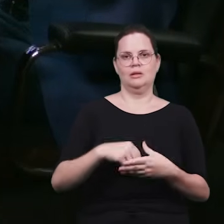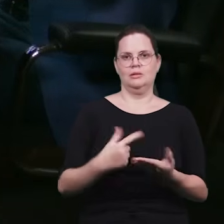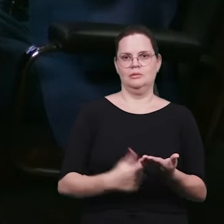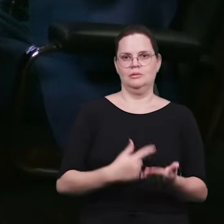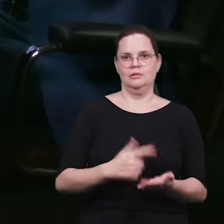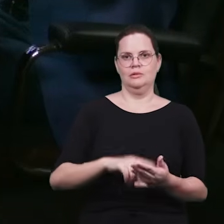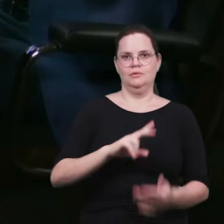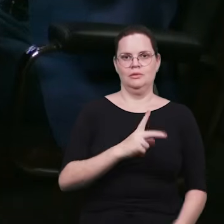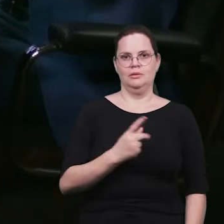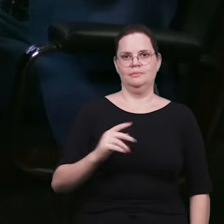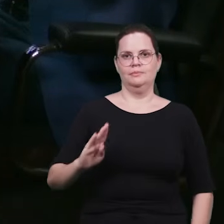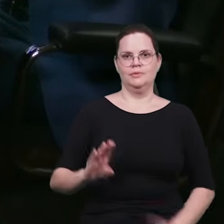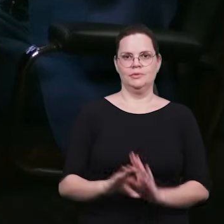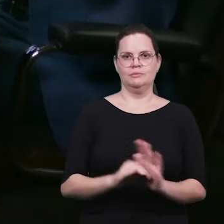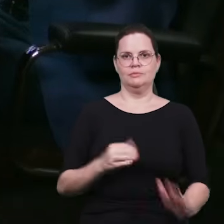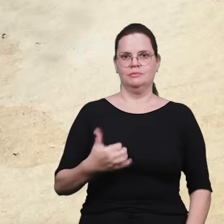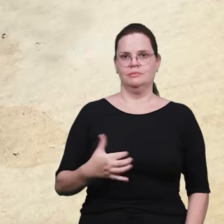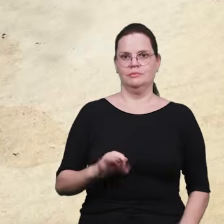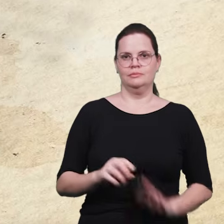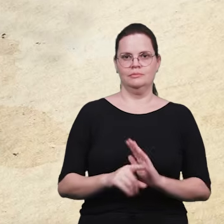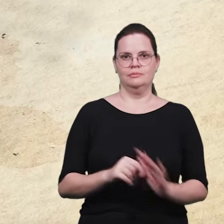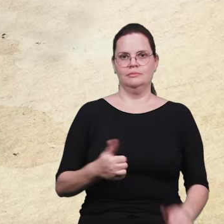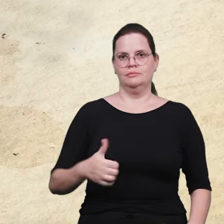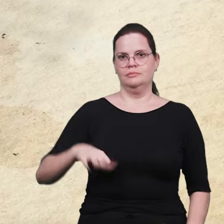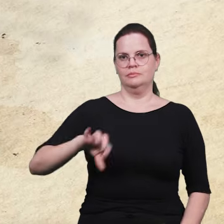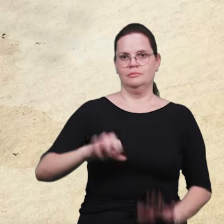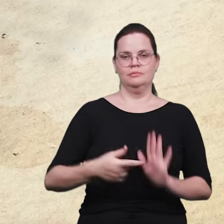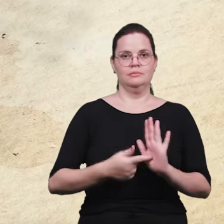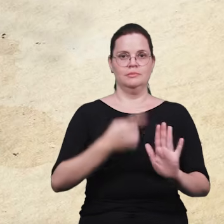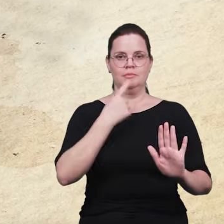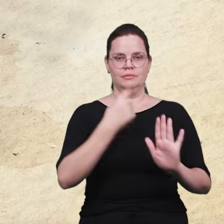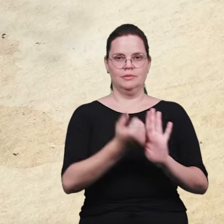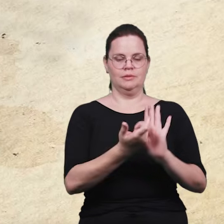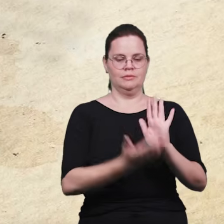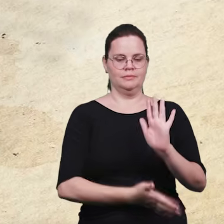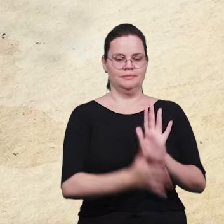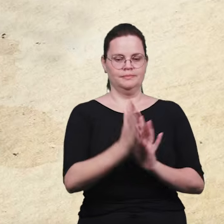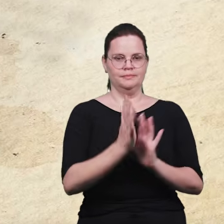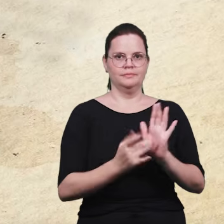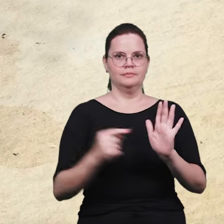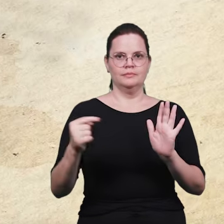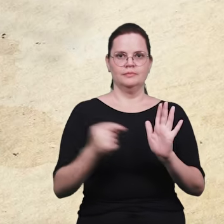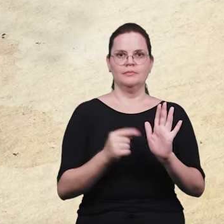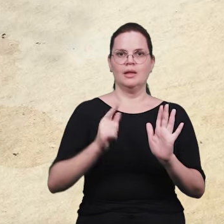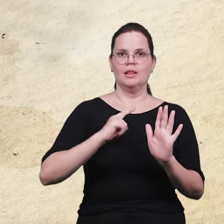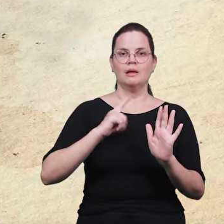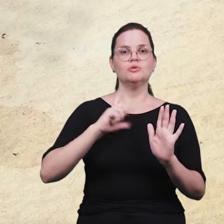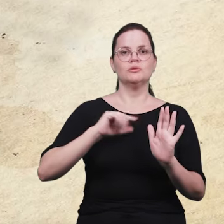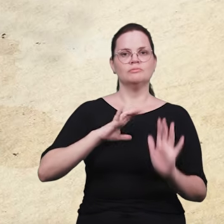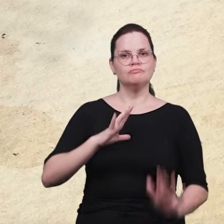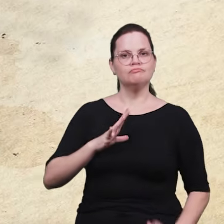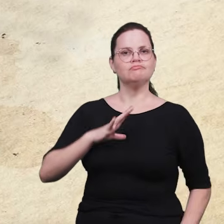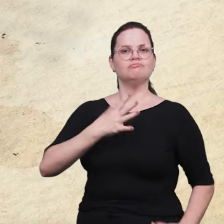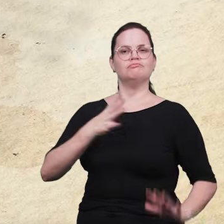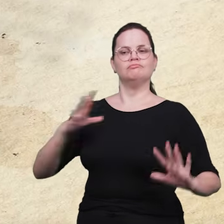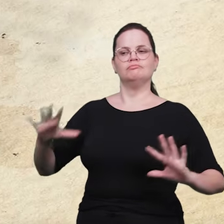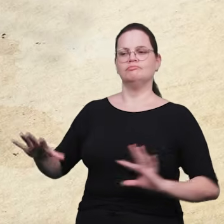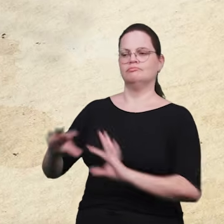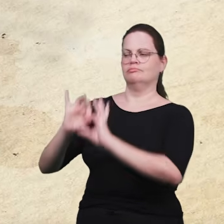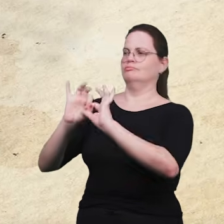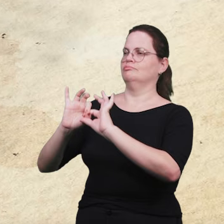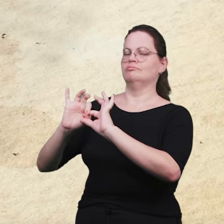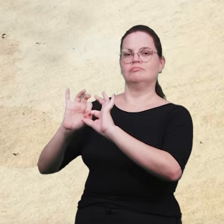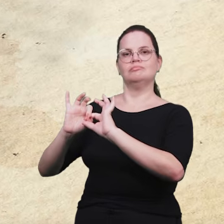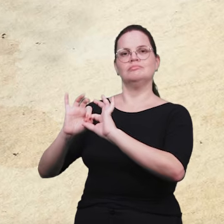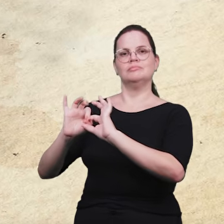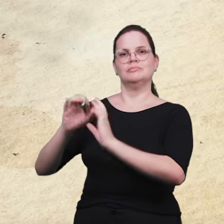no capítulo 10, versículo 19? Porque pelo sangue de Jesus nós temos ousadia Glória a